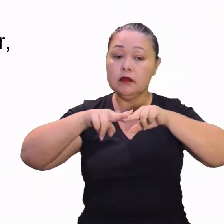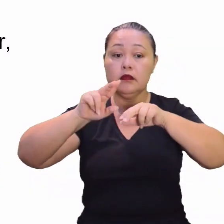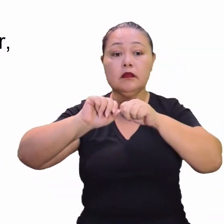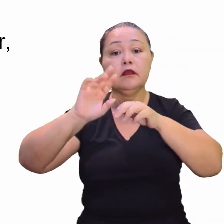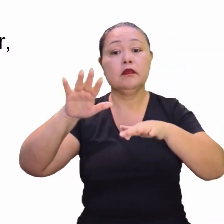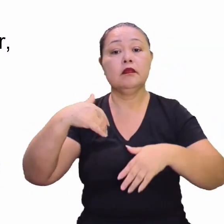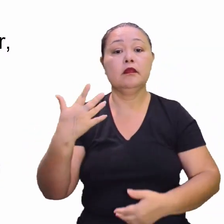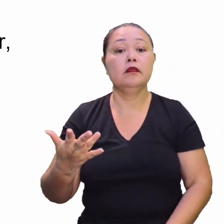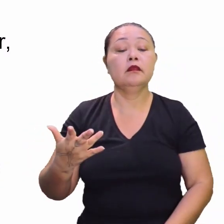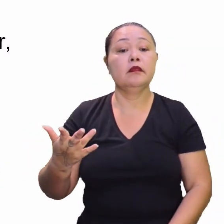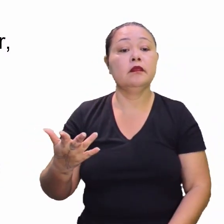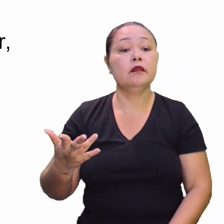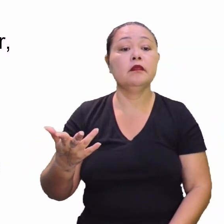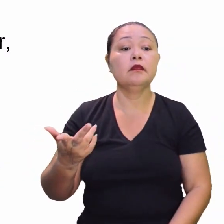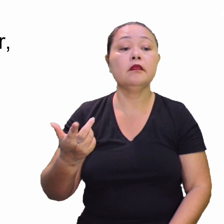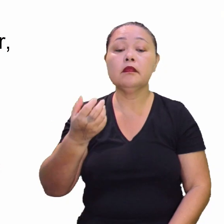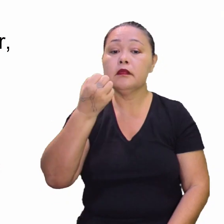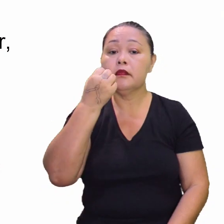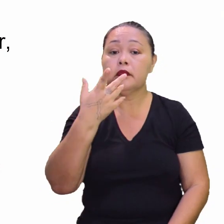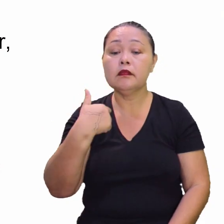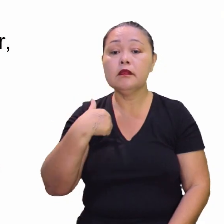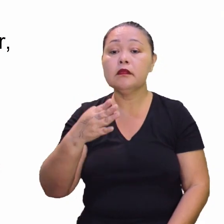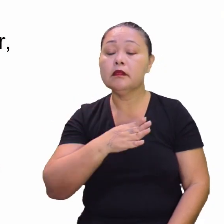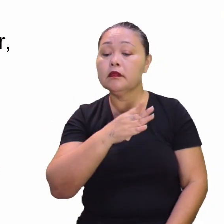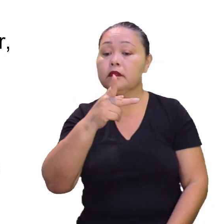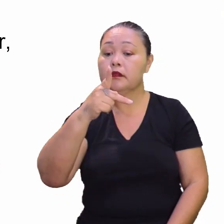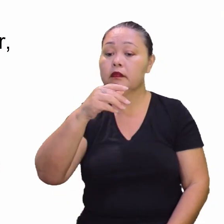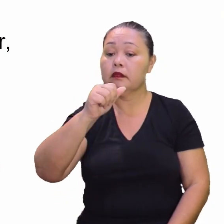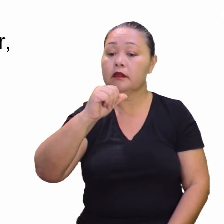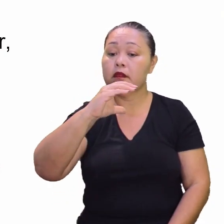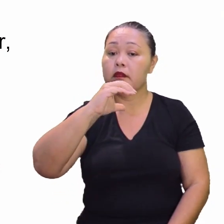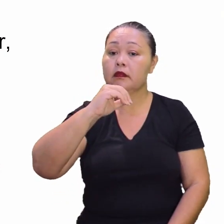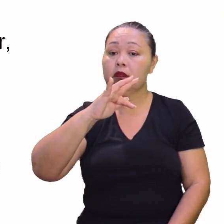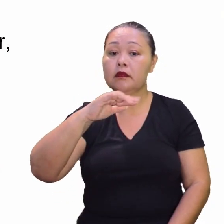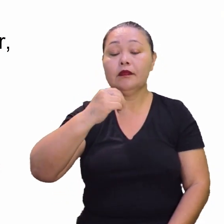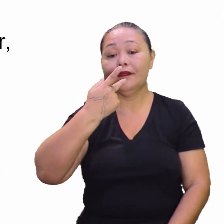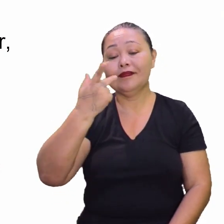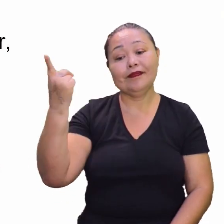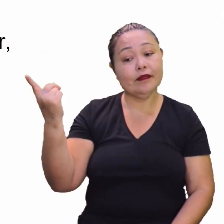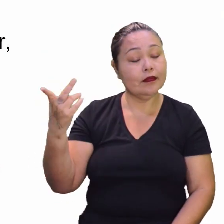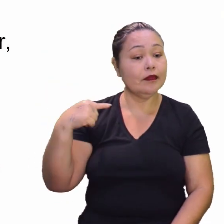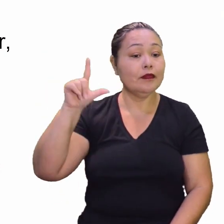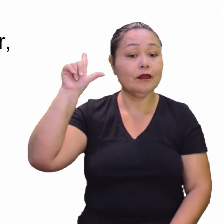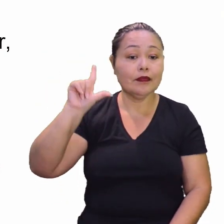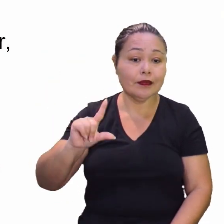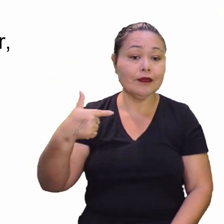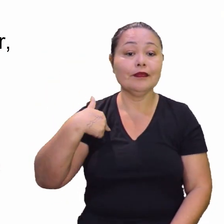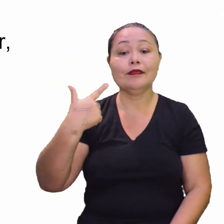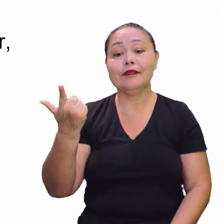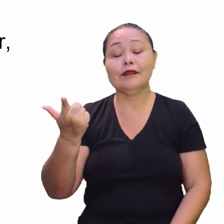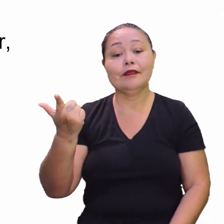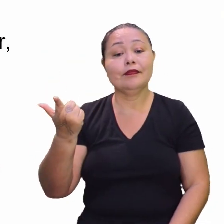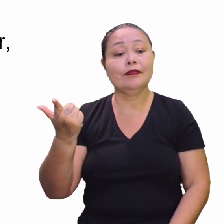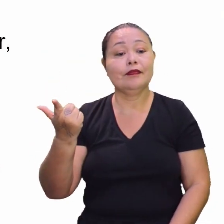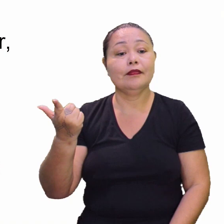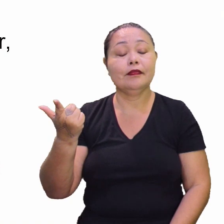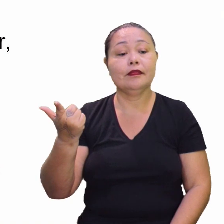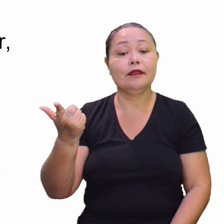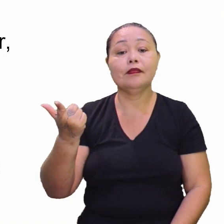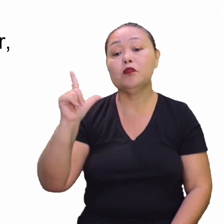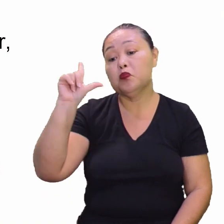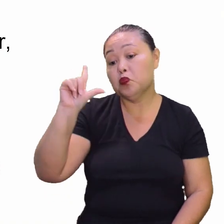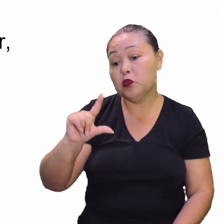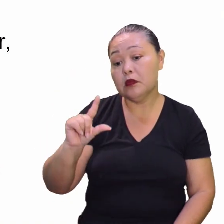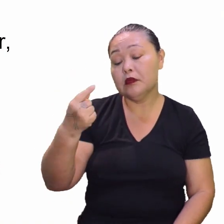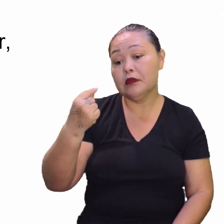via Pacífico. Vantagem para o caminho do Pacífico. Acabou de falar. Menor exportação, né?